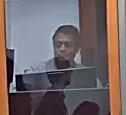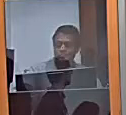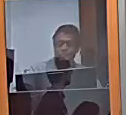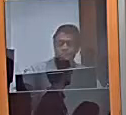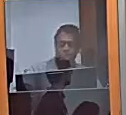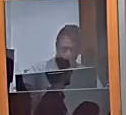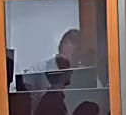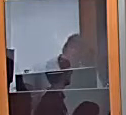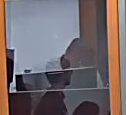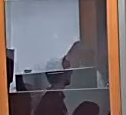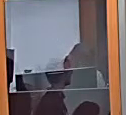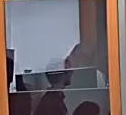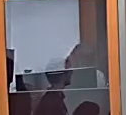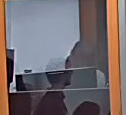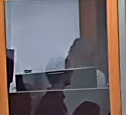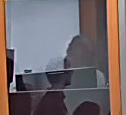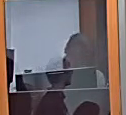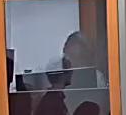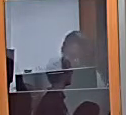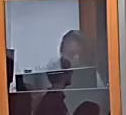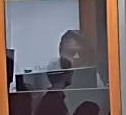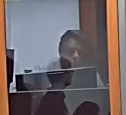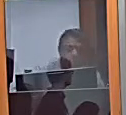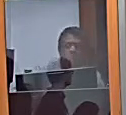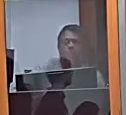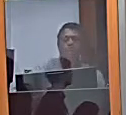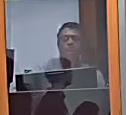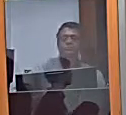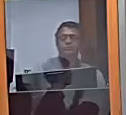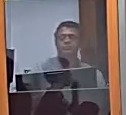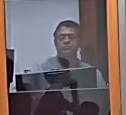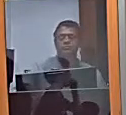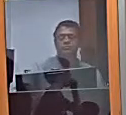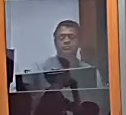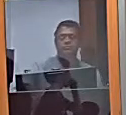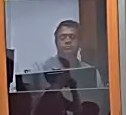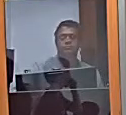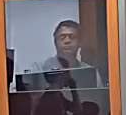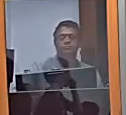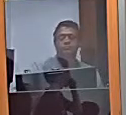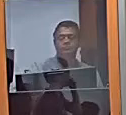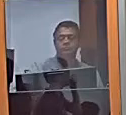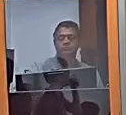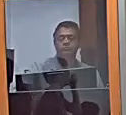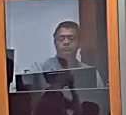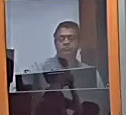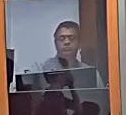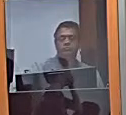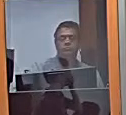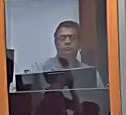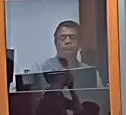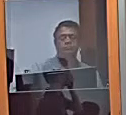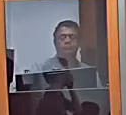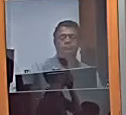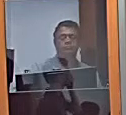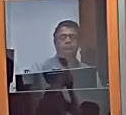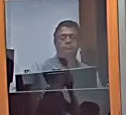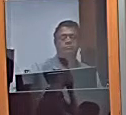O deficiente auditivo ele não é visto porque não se é dada a oportunidade de trabalho,